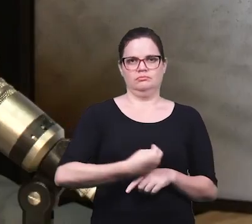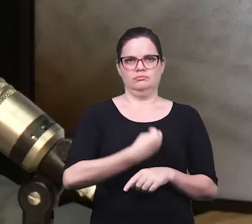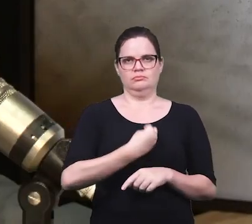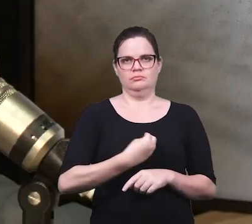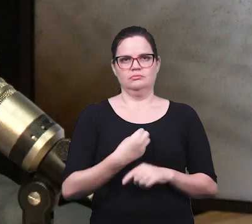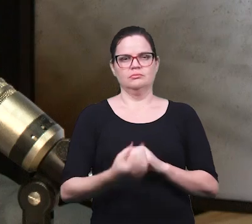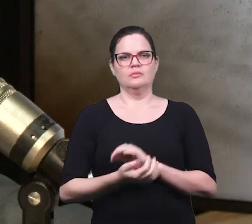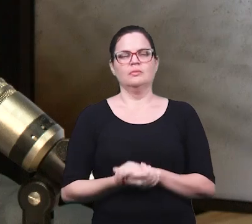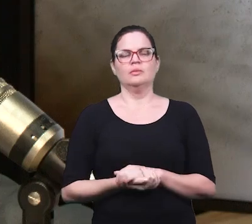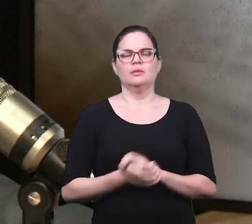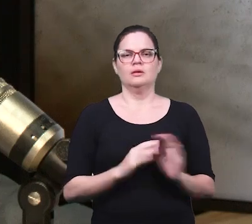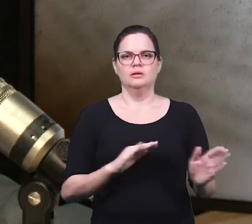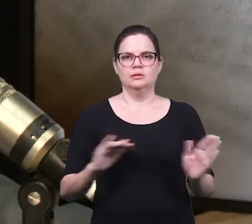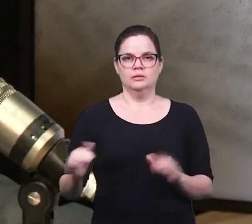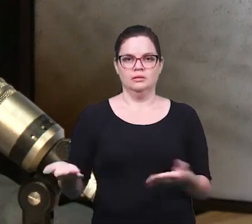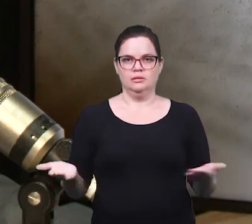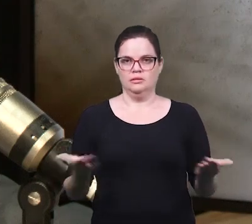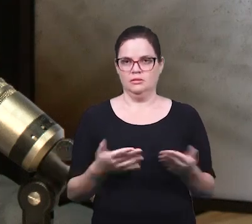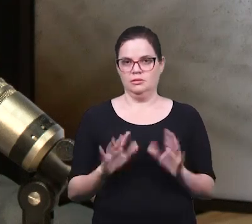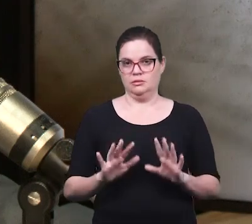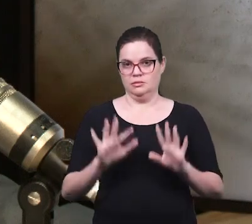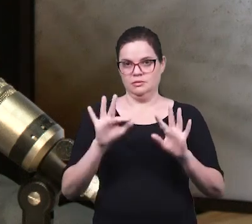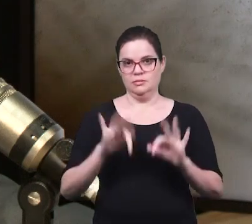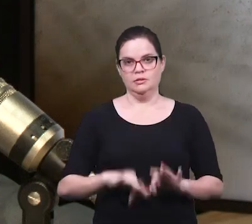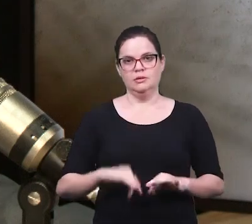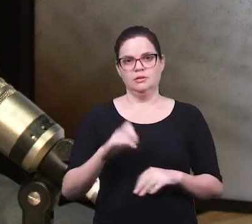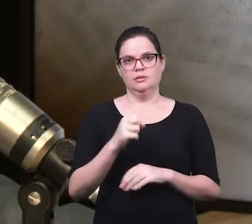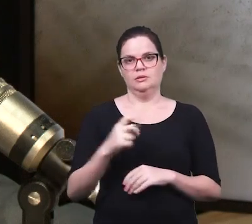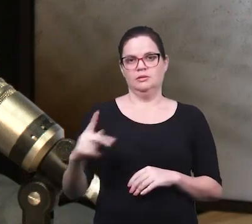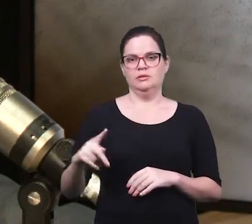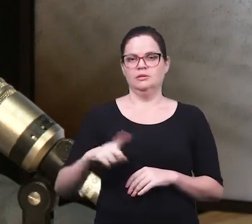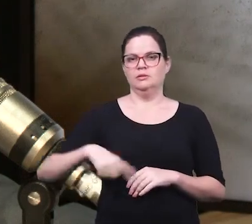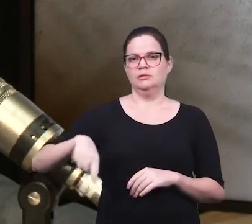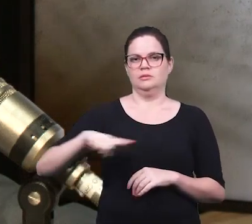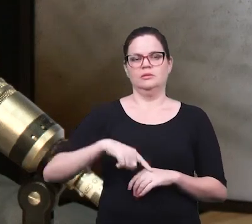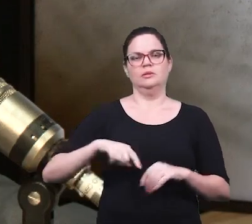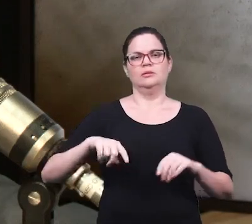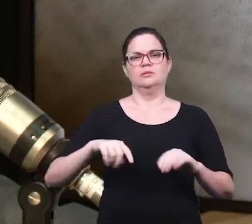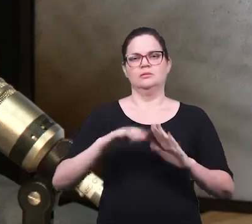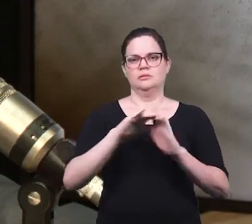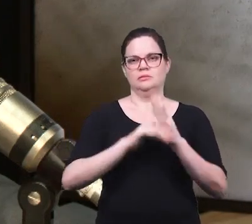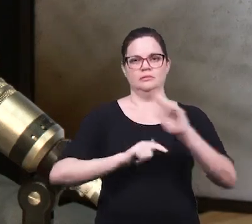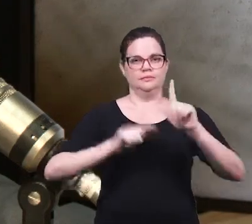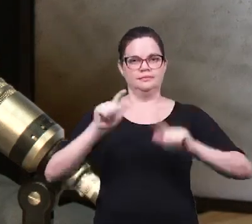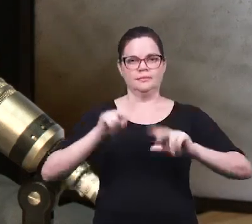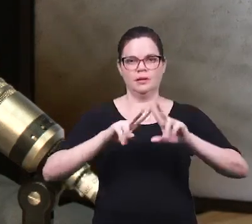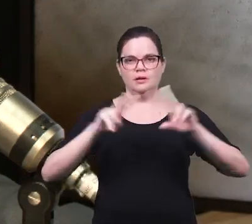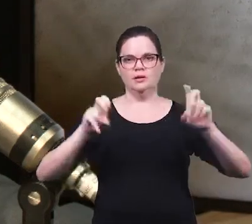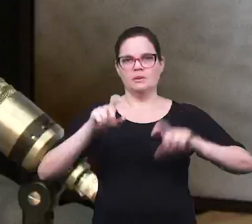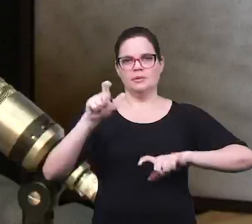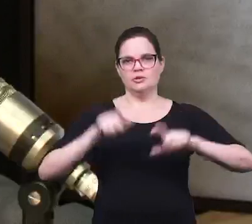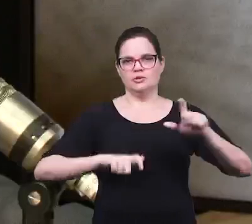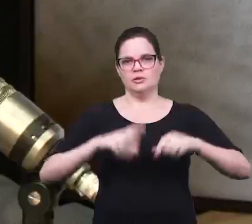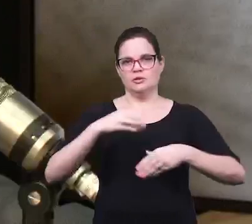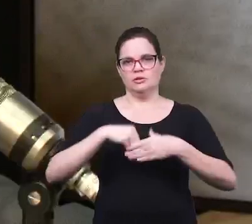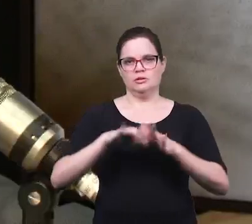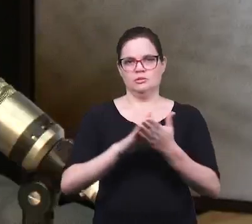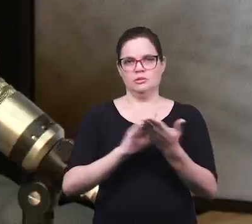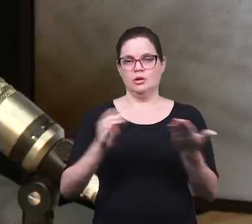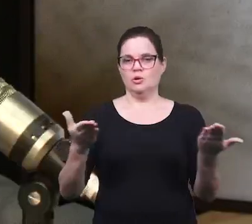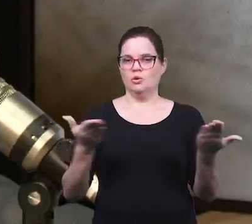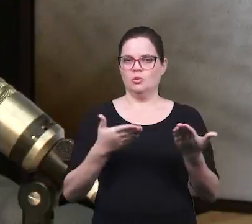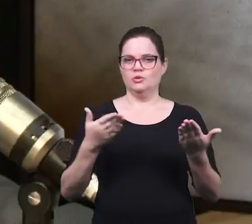é verdade. Nós encerramos aqui então esse programa. Esse foi o nosso programa Personagens Bíblicos. Hoje falamos do